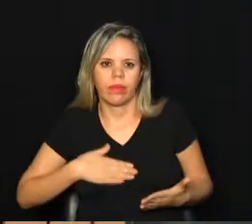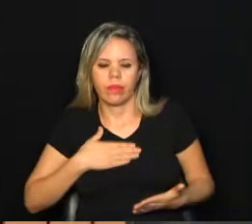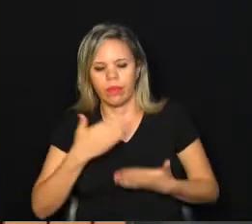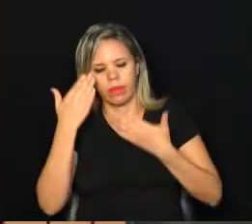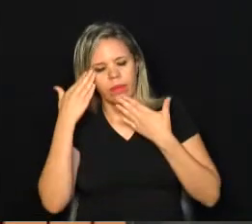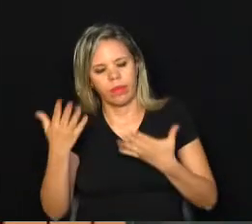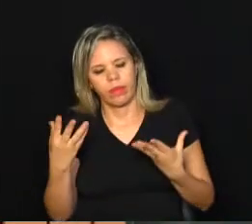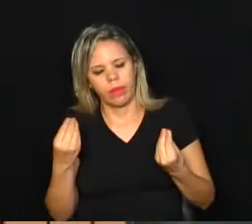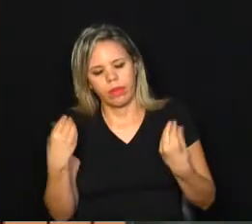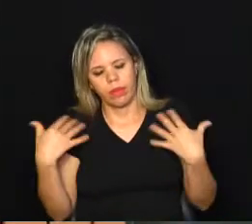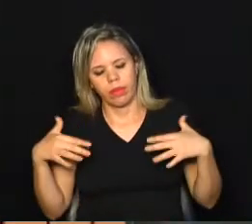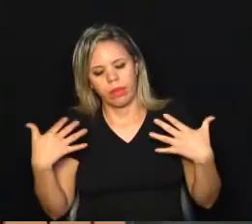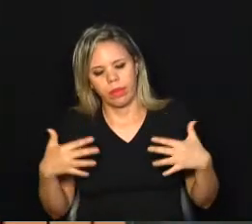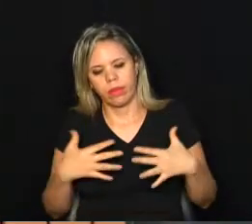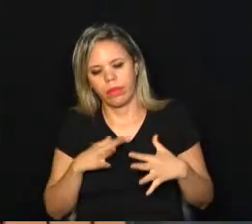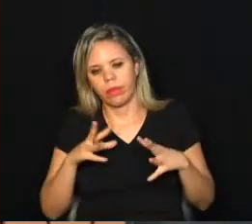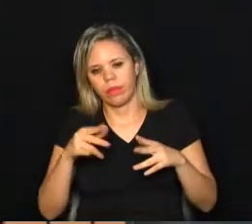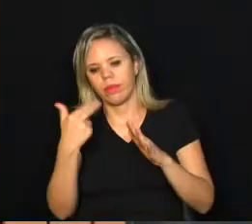agradecer muito